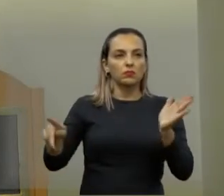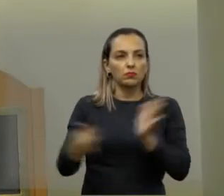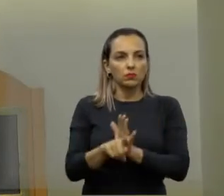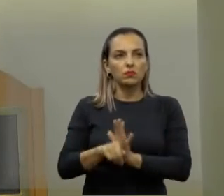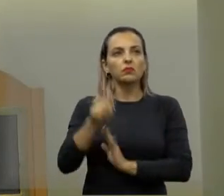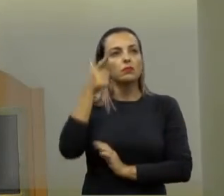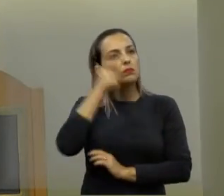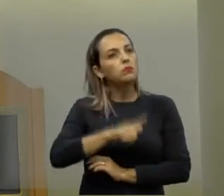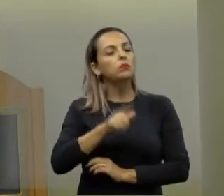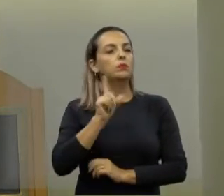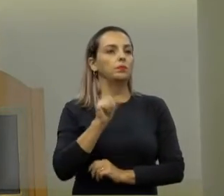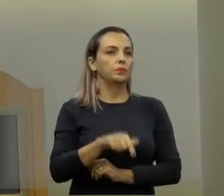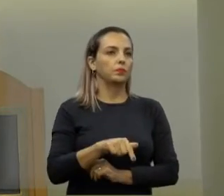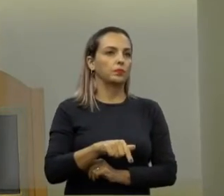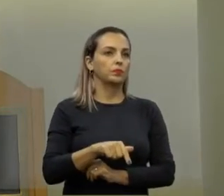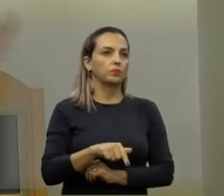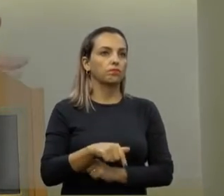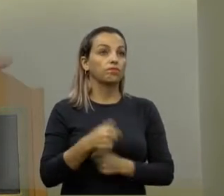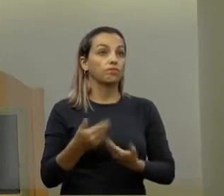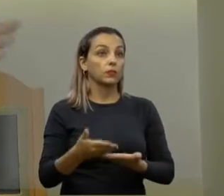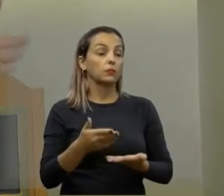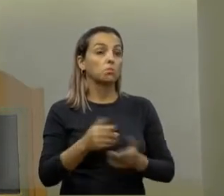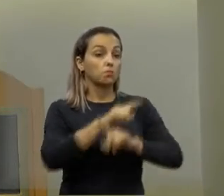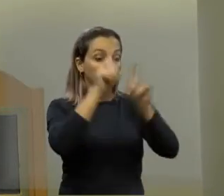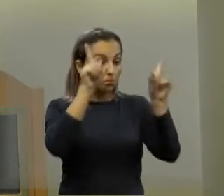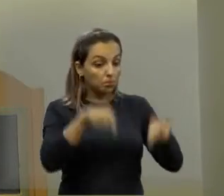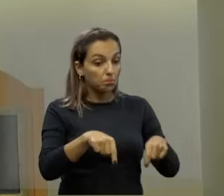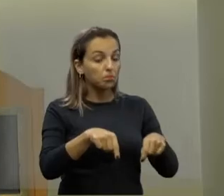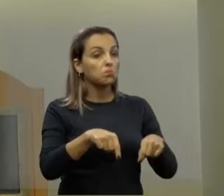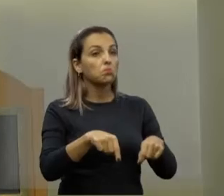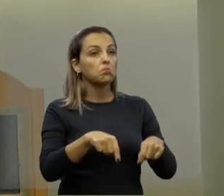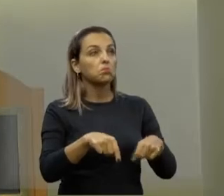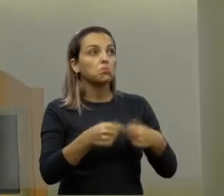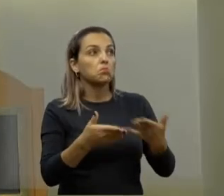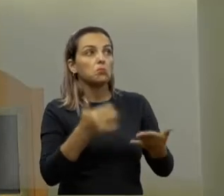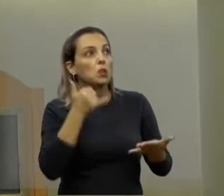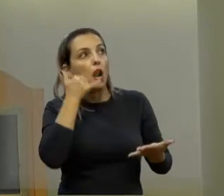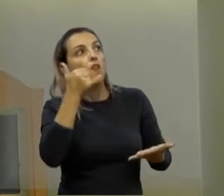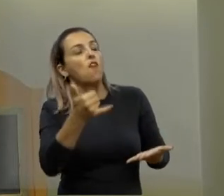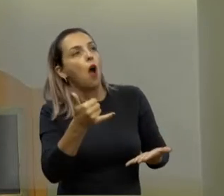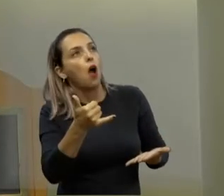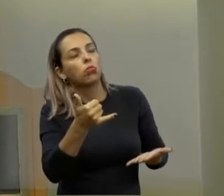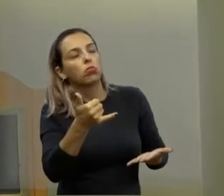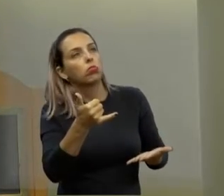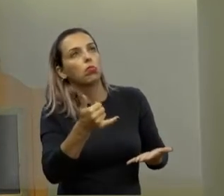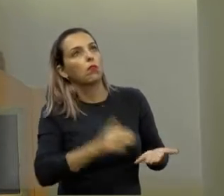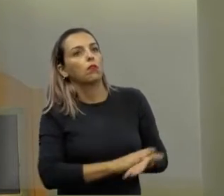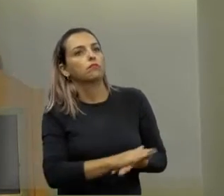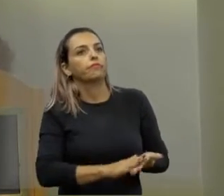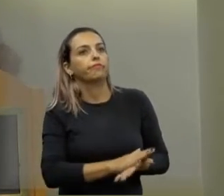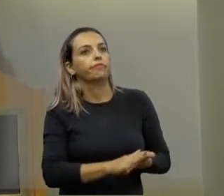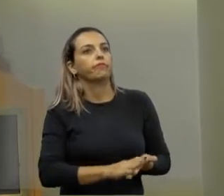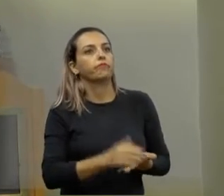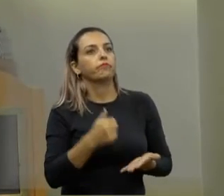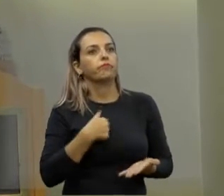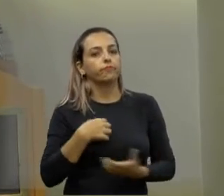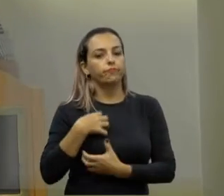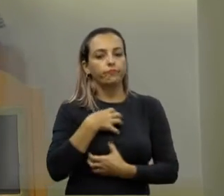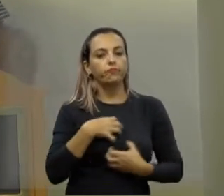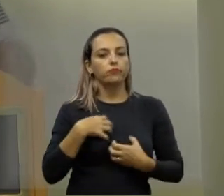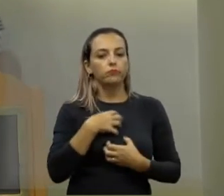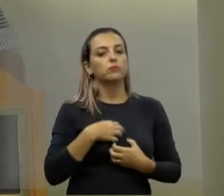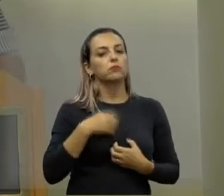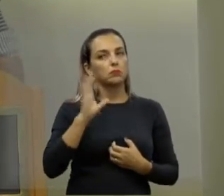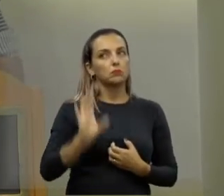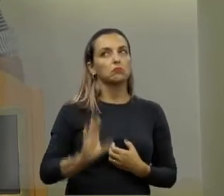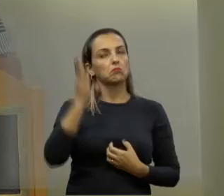é com governo e que os servidores infelizmente não tem atendido o telefone isso assim tem me incomodado até acontecido